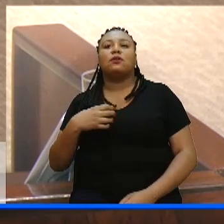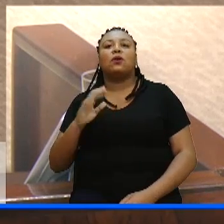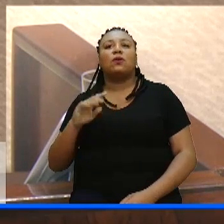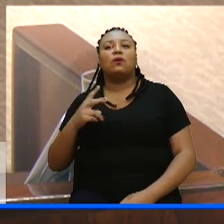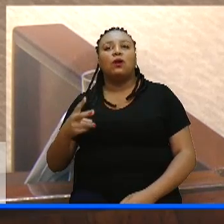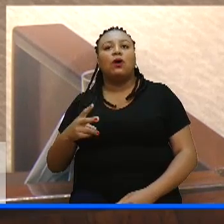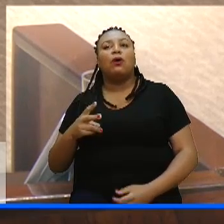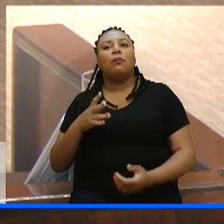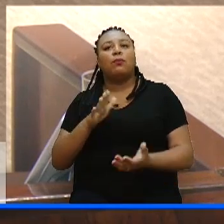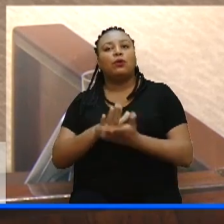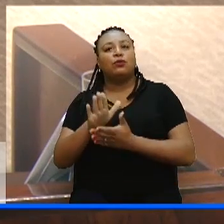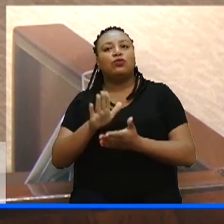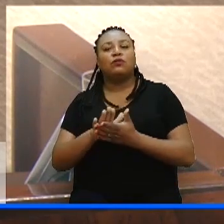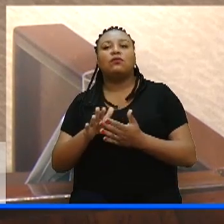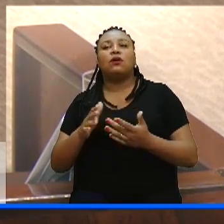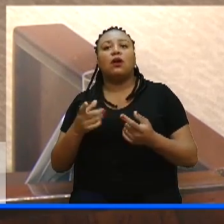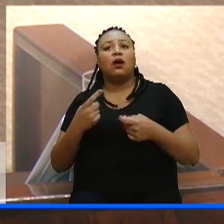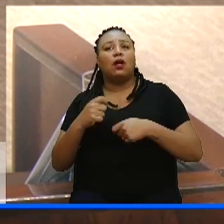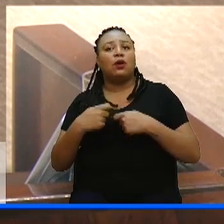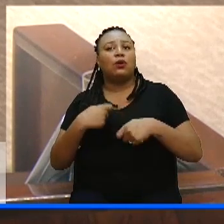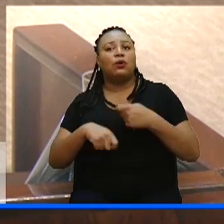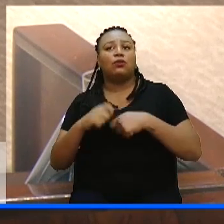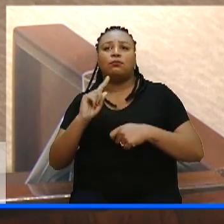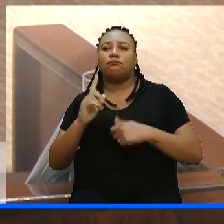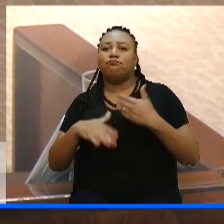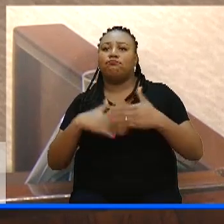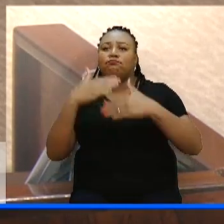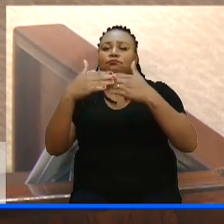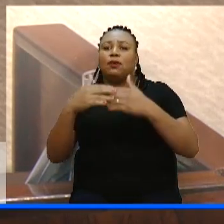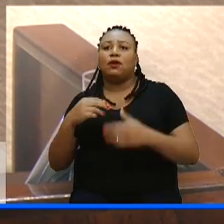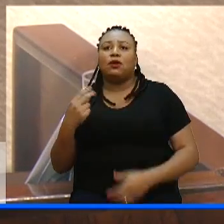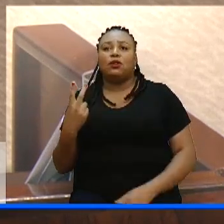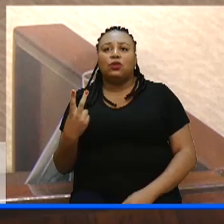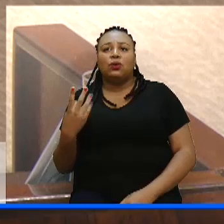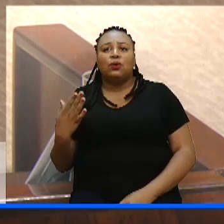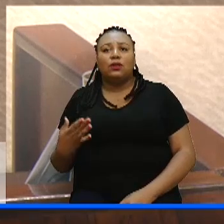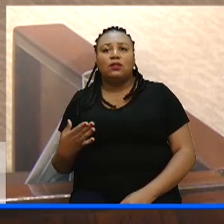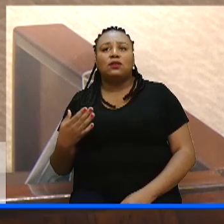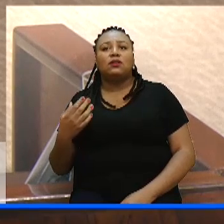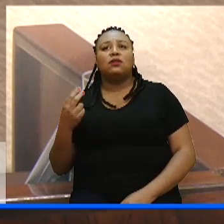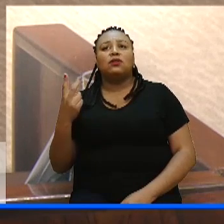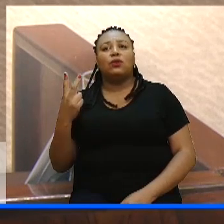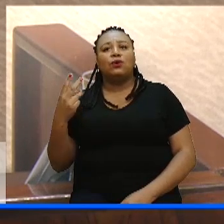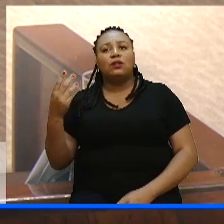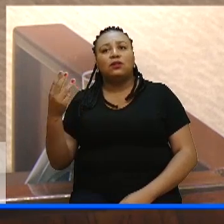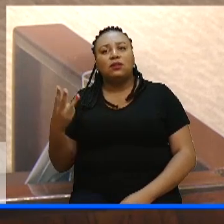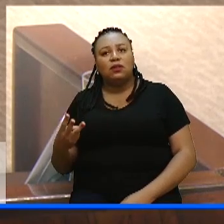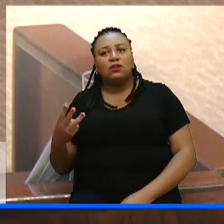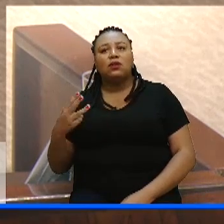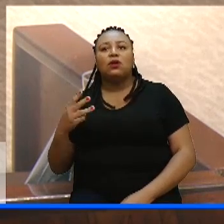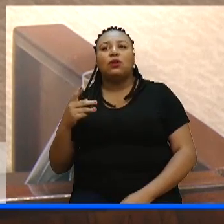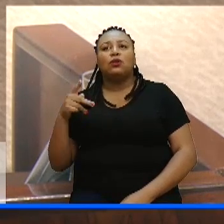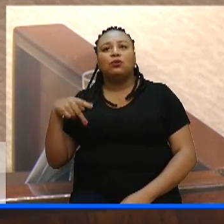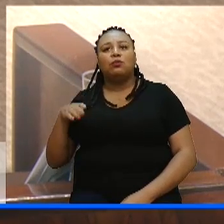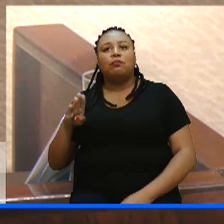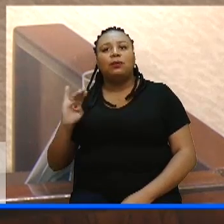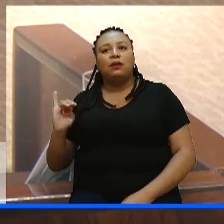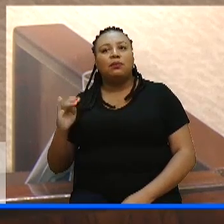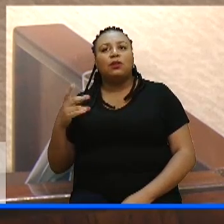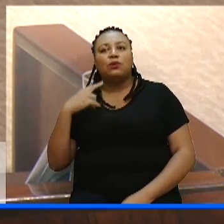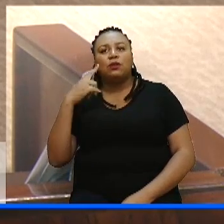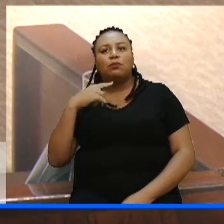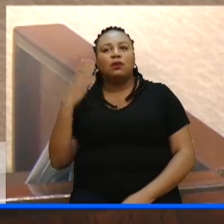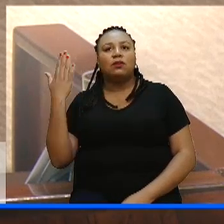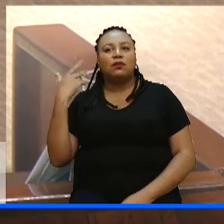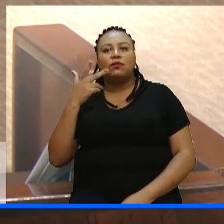setor produtivo todos recente economia não cresce dois terços do produto interno bruto brasileiro que o deputado que antecedeu